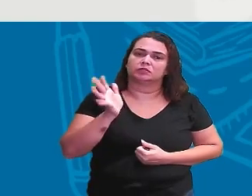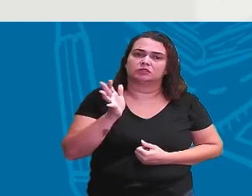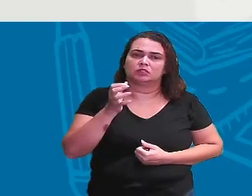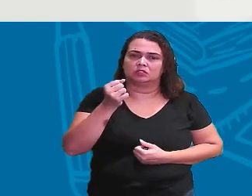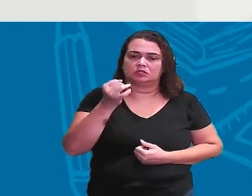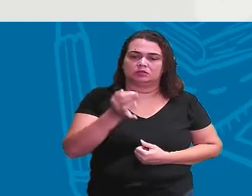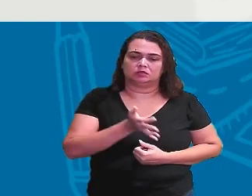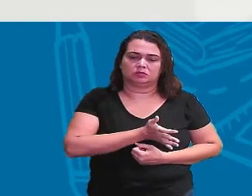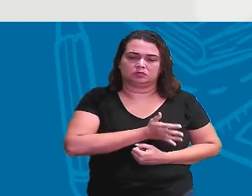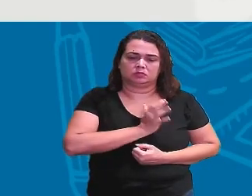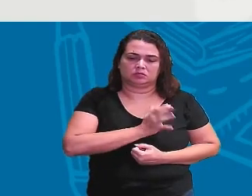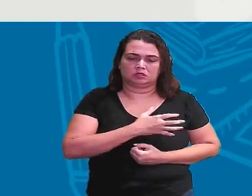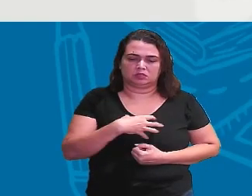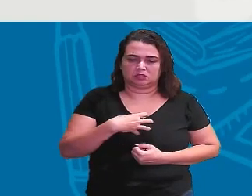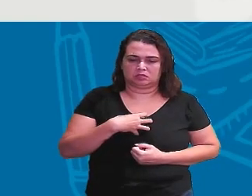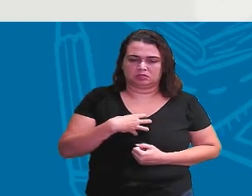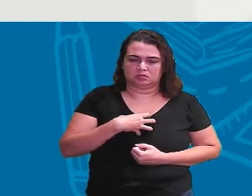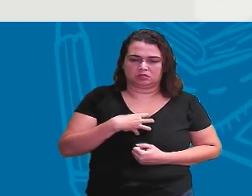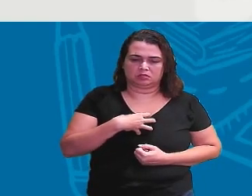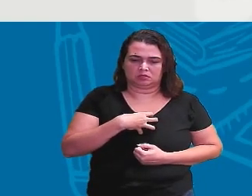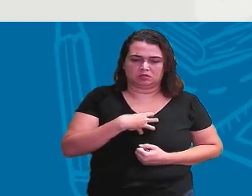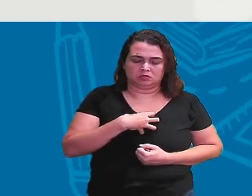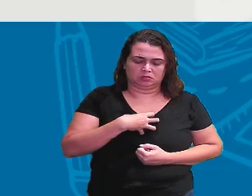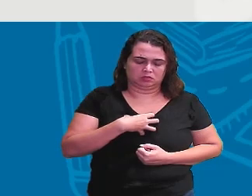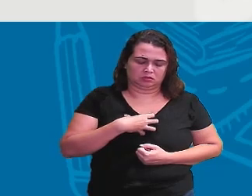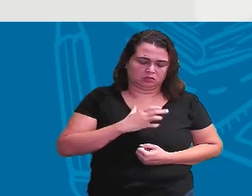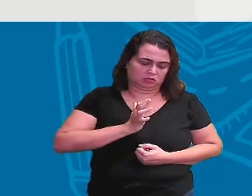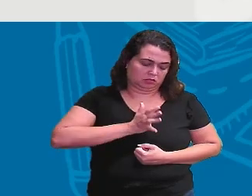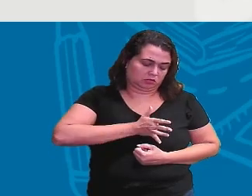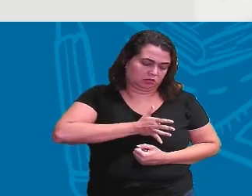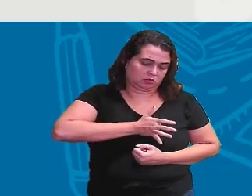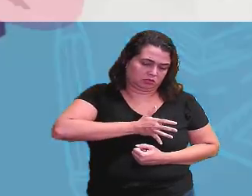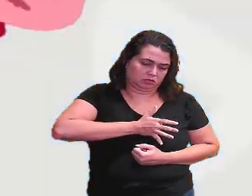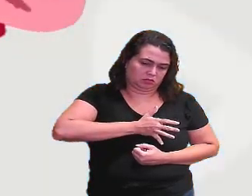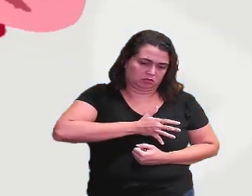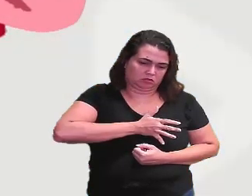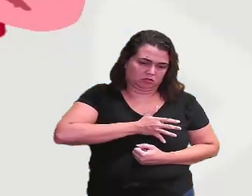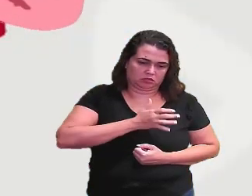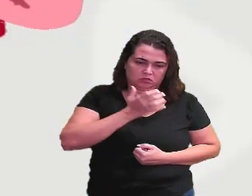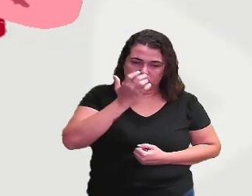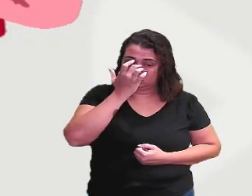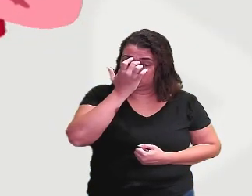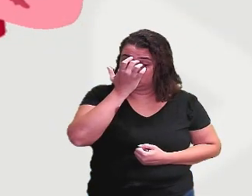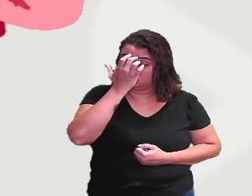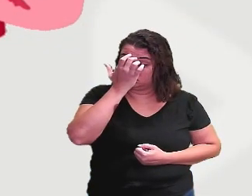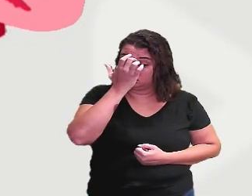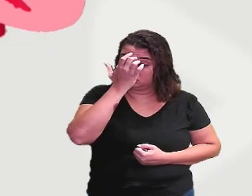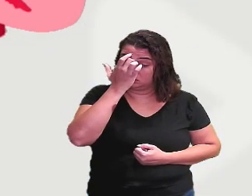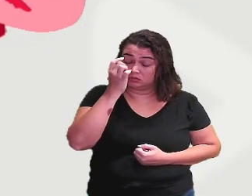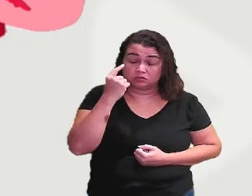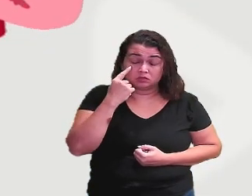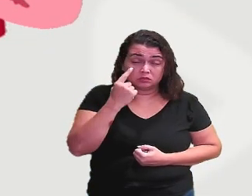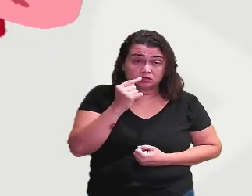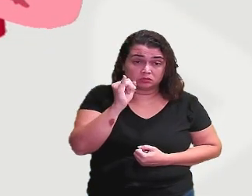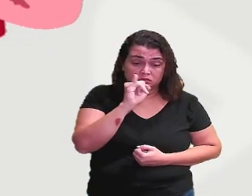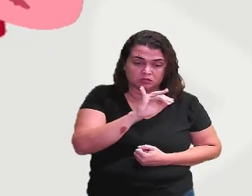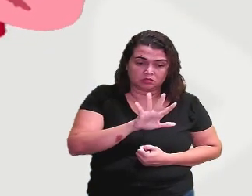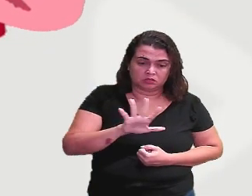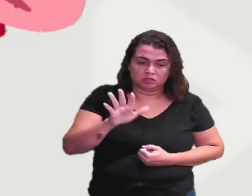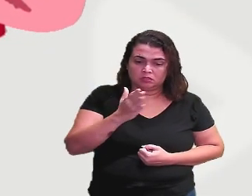ele localiza-se no meio do nosso peito, só que levemente, né, direcionado para o